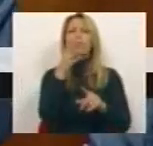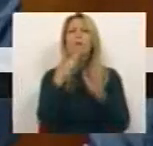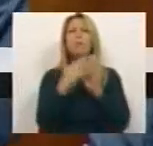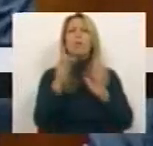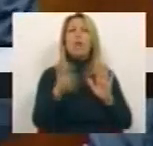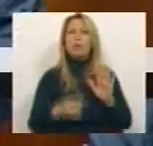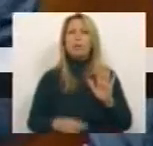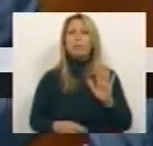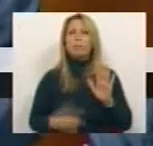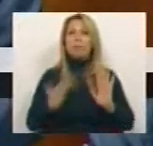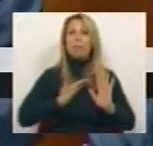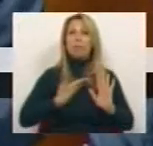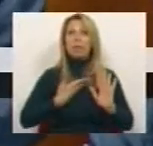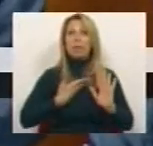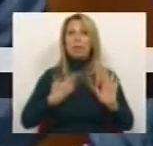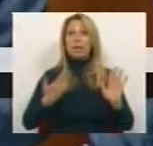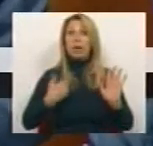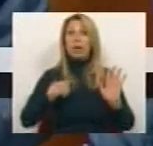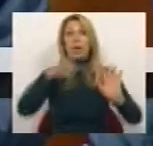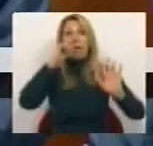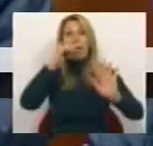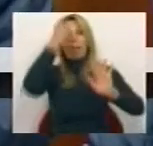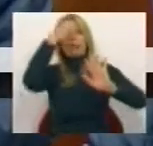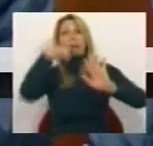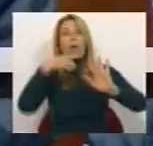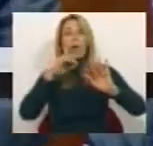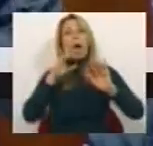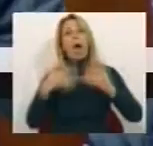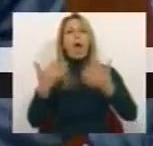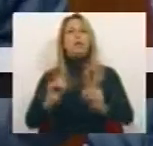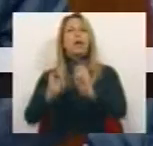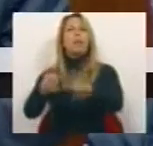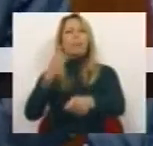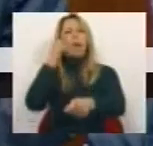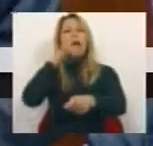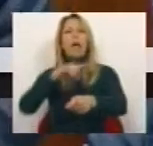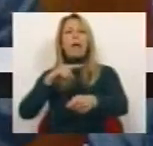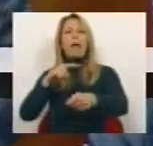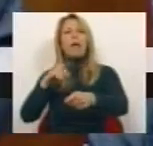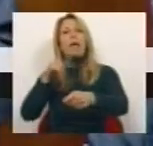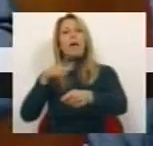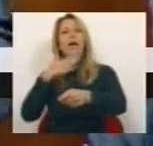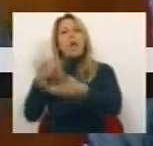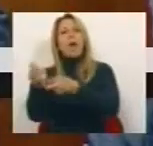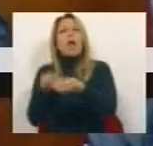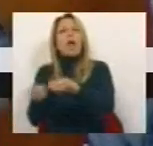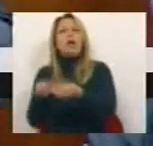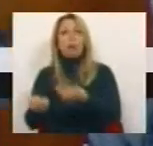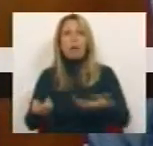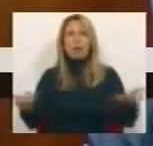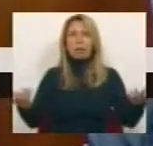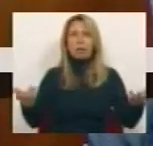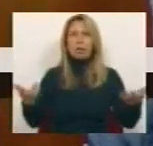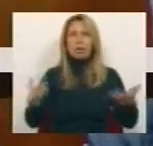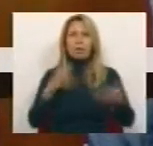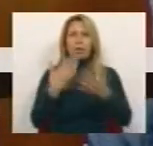é que a dívida histórica ficava por conta de quem viesse a explorar? De que forma, sem degradar a níveis miseráveis